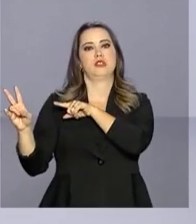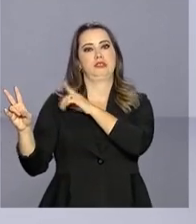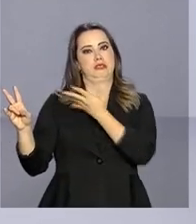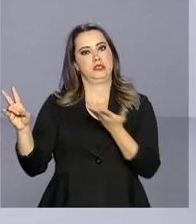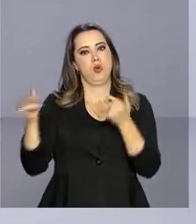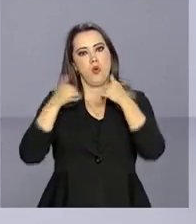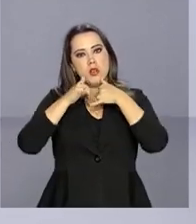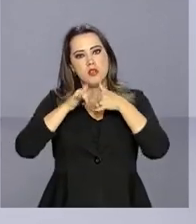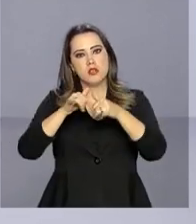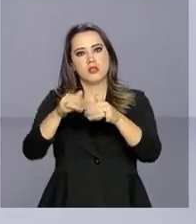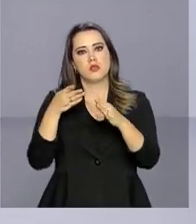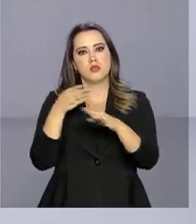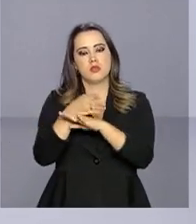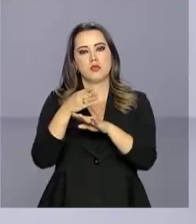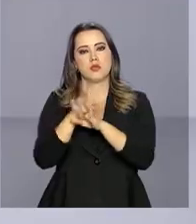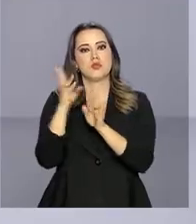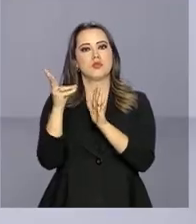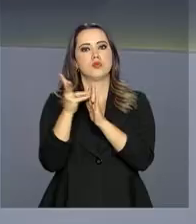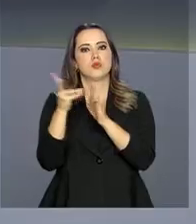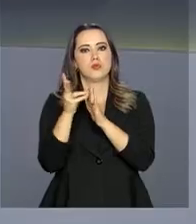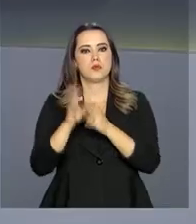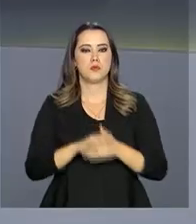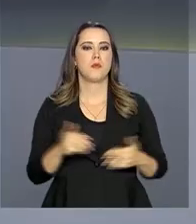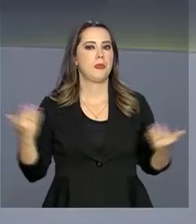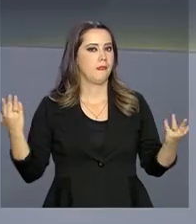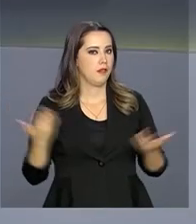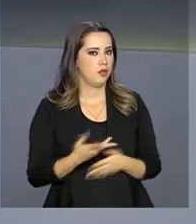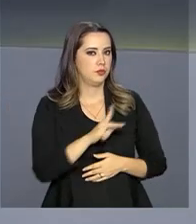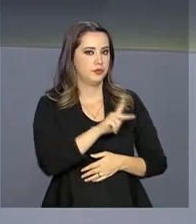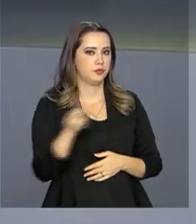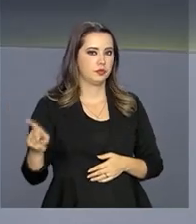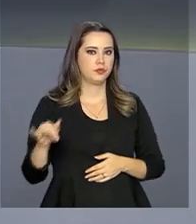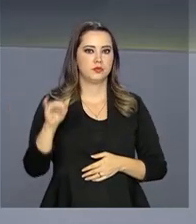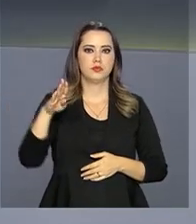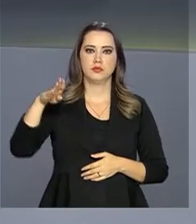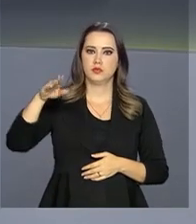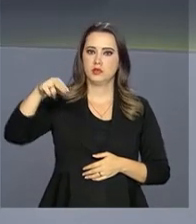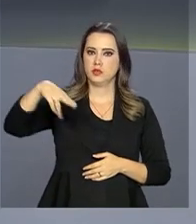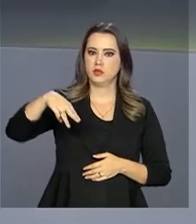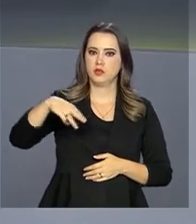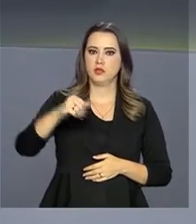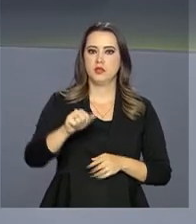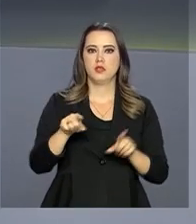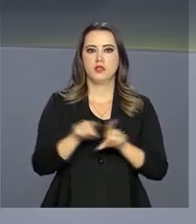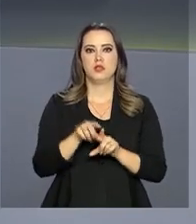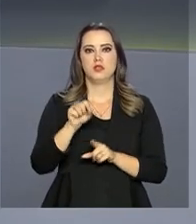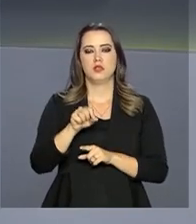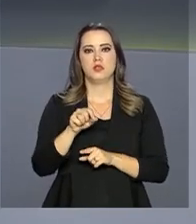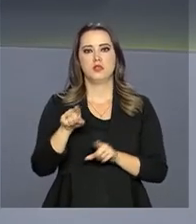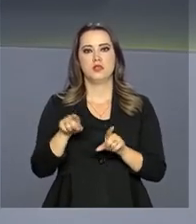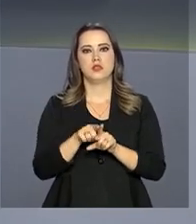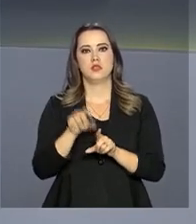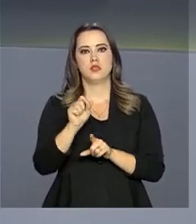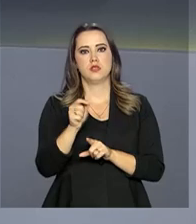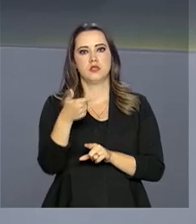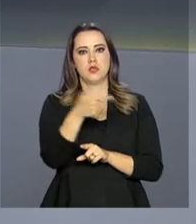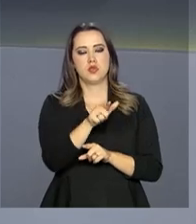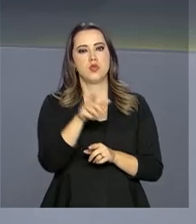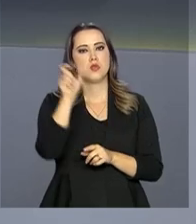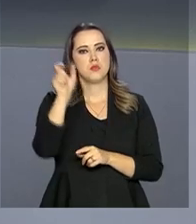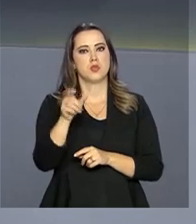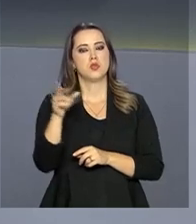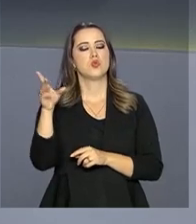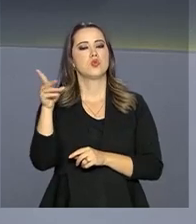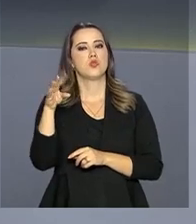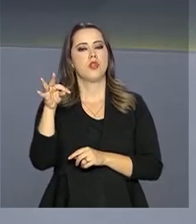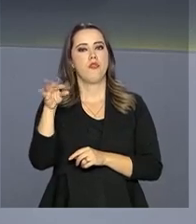por dentro do território indígena. E hoje, a presidente do IBAMA, o presidente da FUNAI e outras autoridades